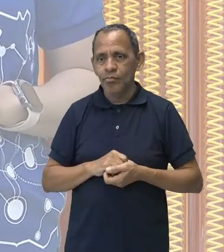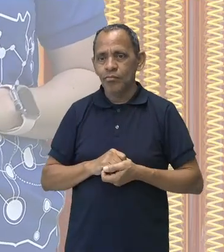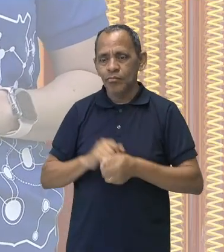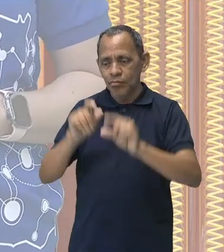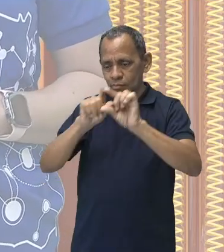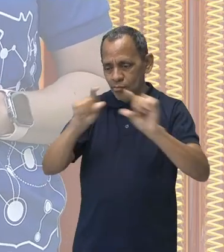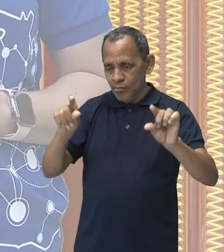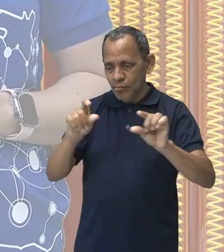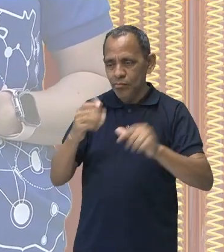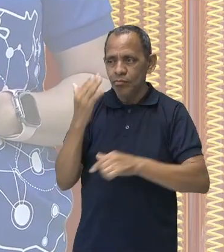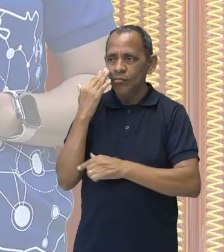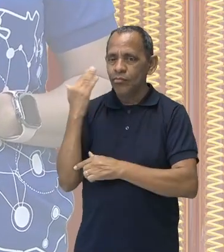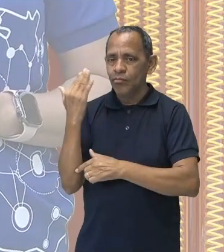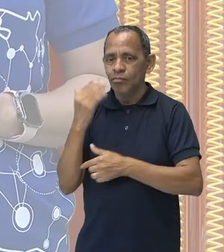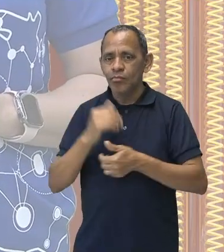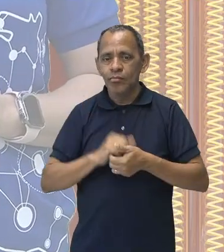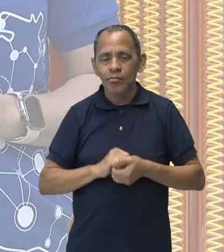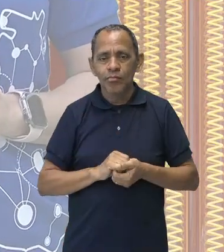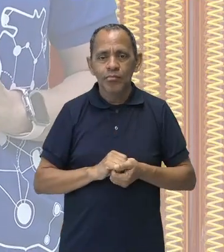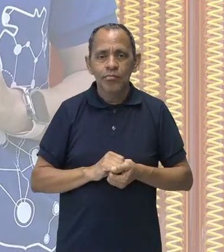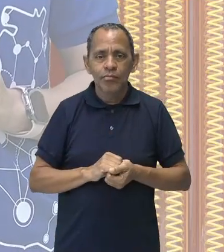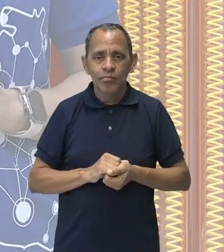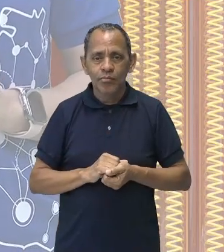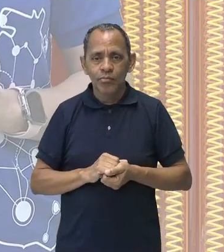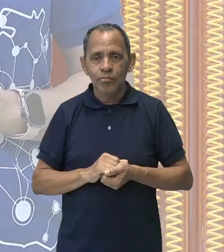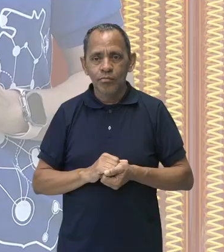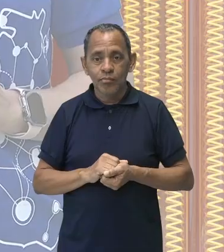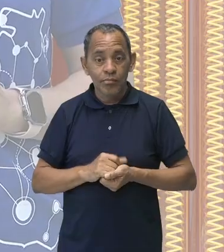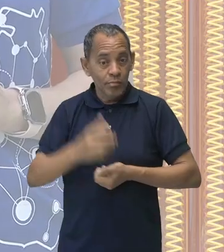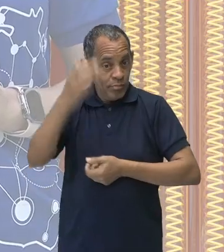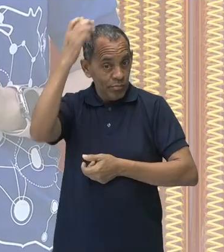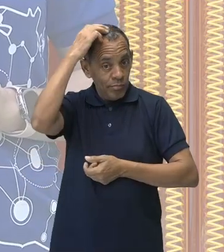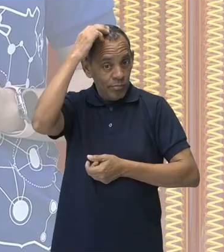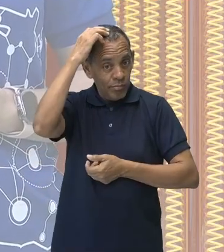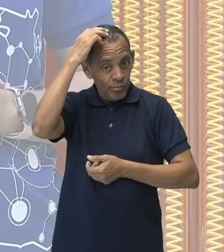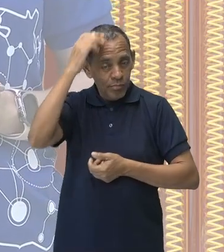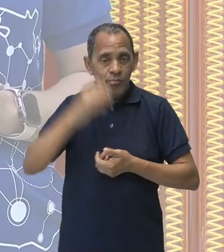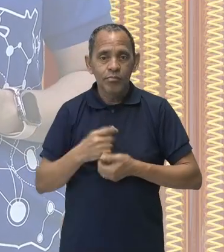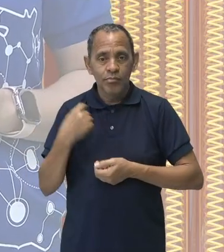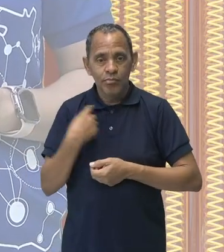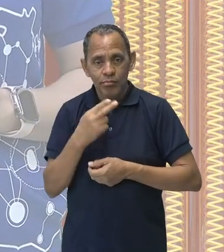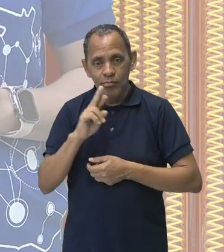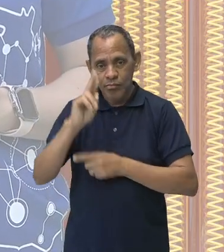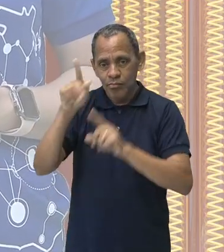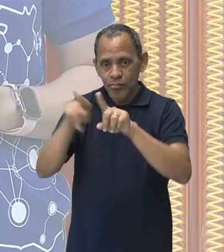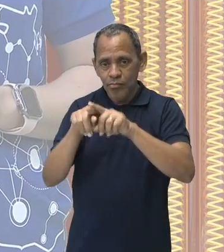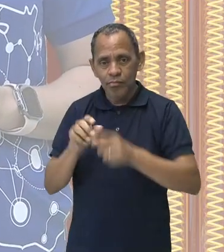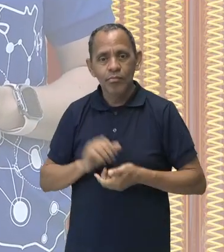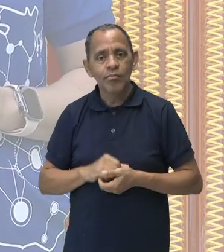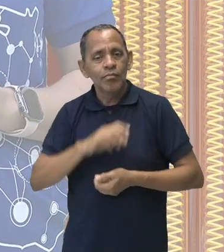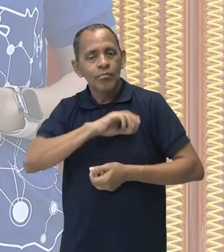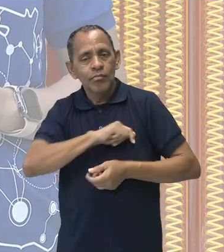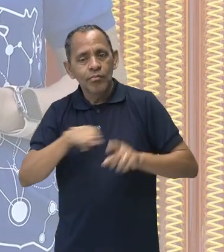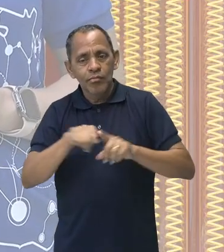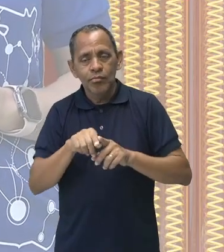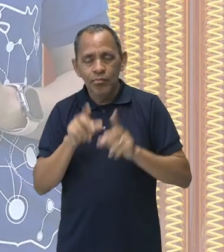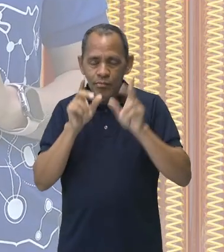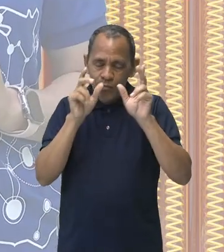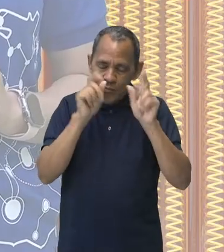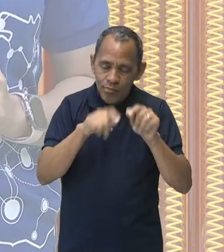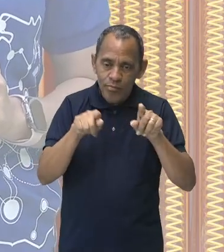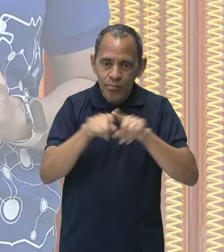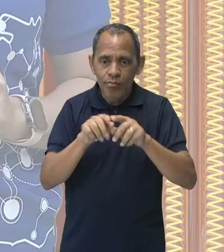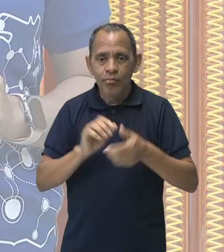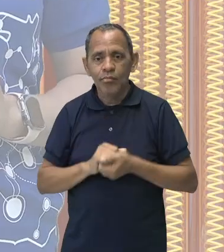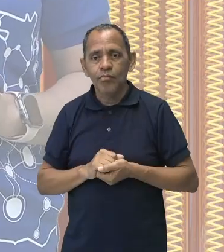diz o seguinte, acompanhem comigo. O rei, nosso senhor e amo, dorme o sono da indiferença.